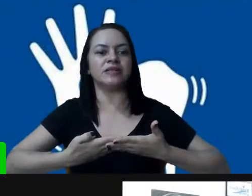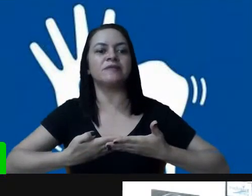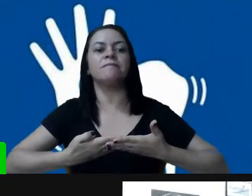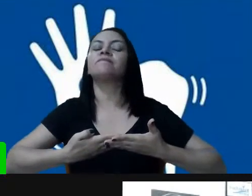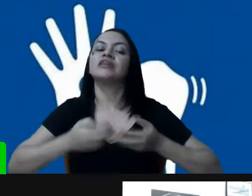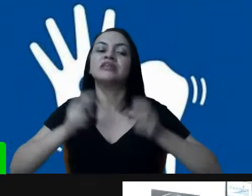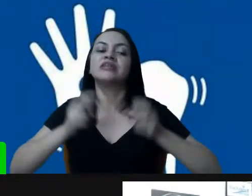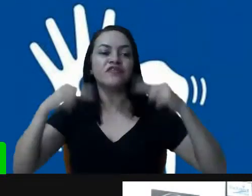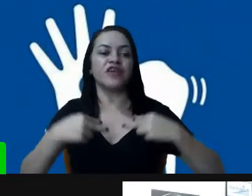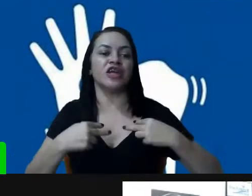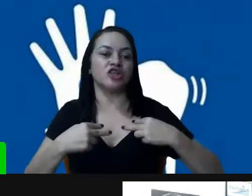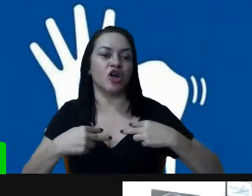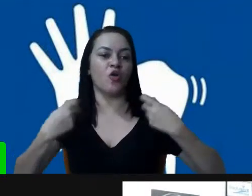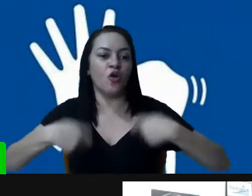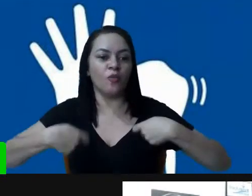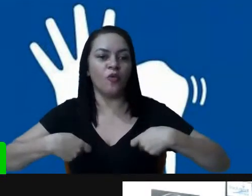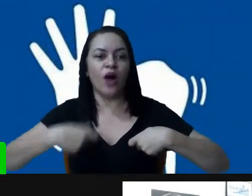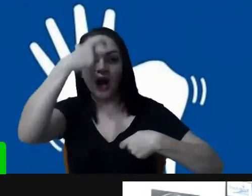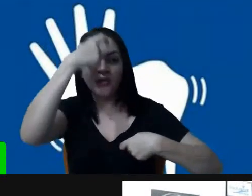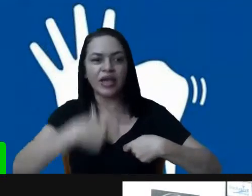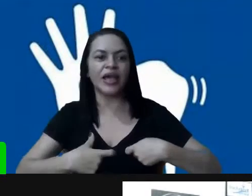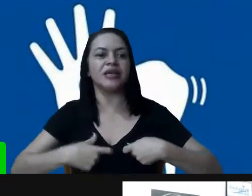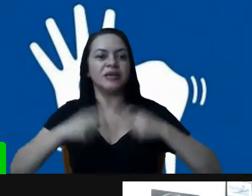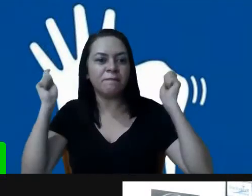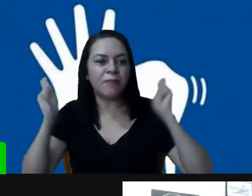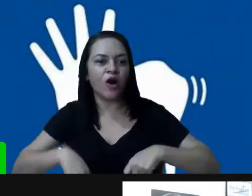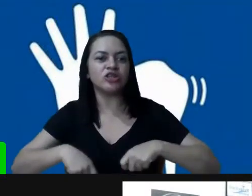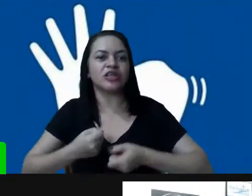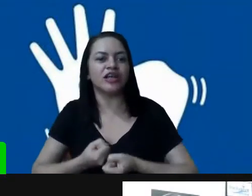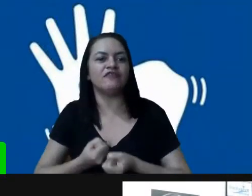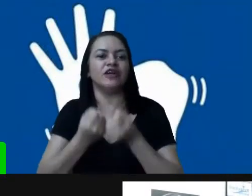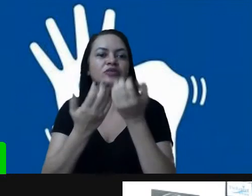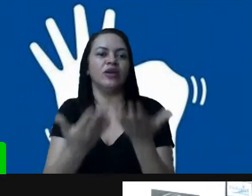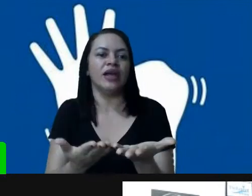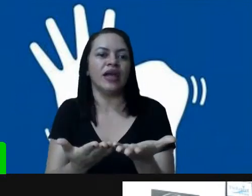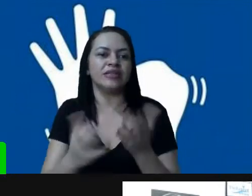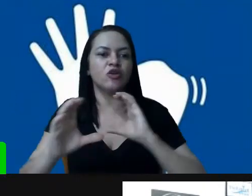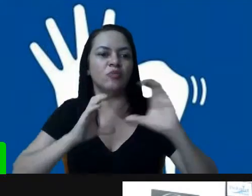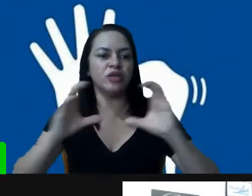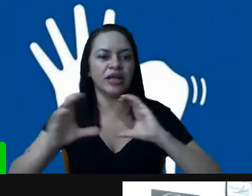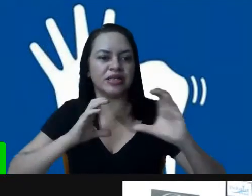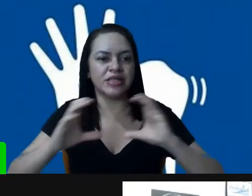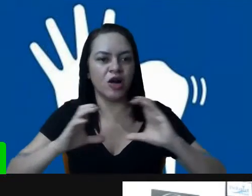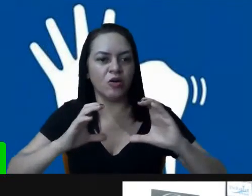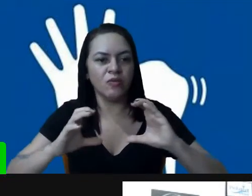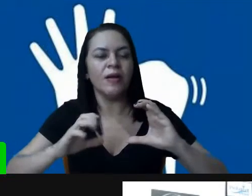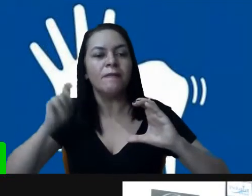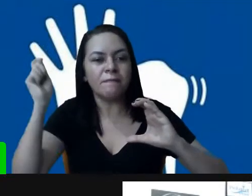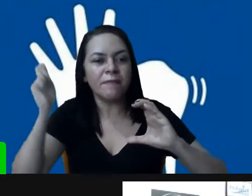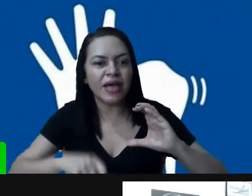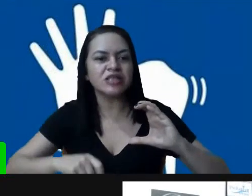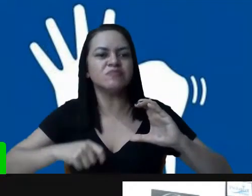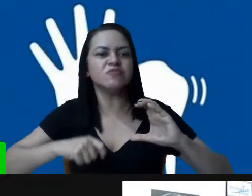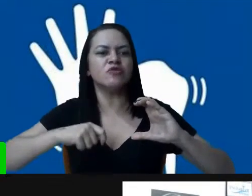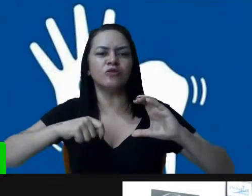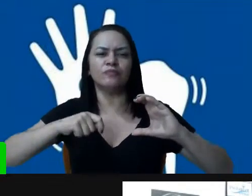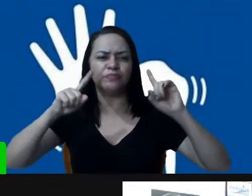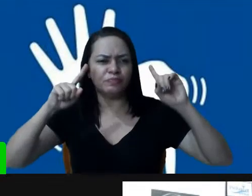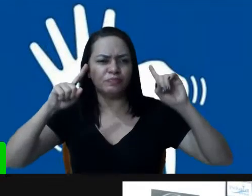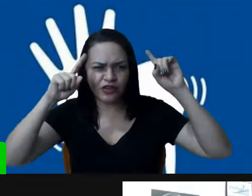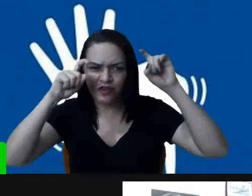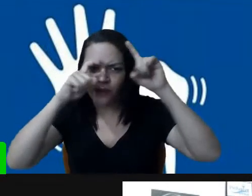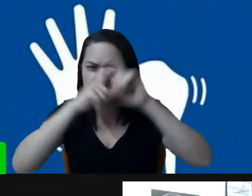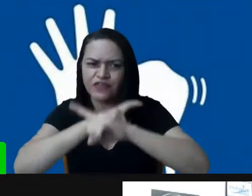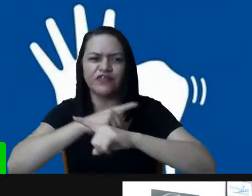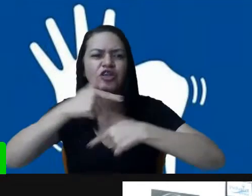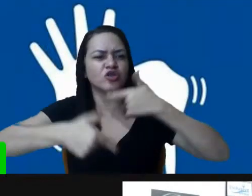Libras se veja como alguém que pode estar levando essa comunicação, mesmo